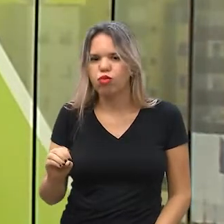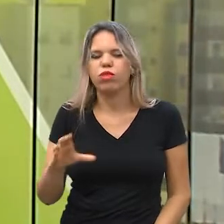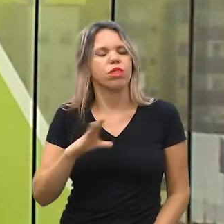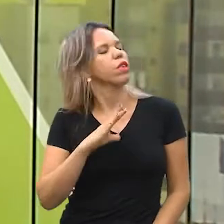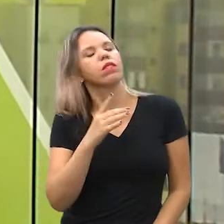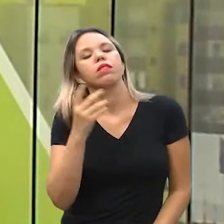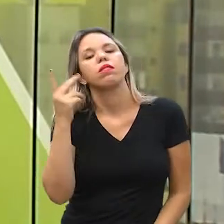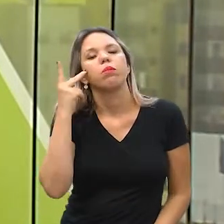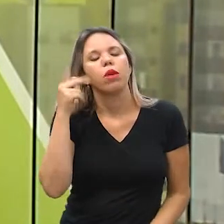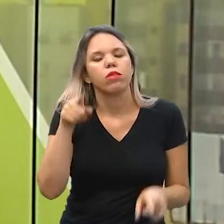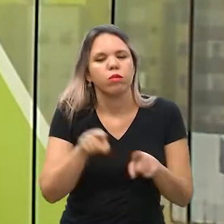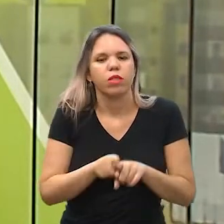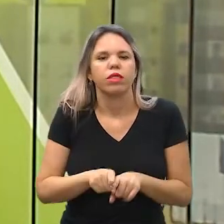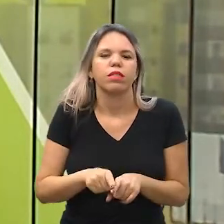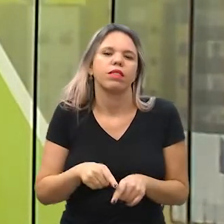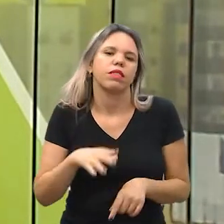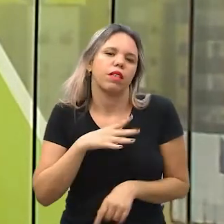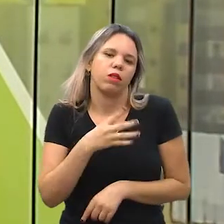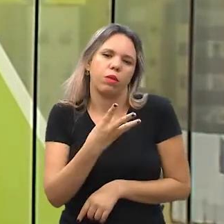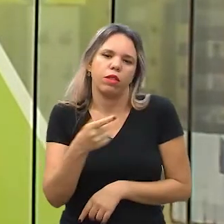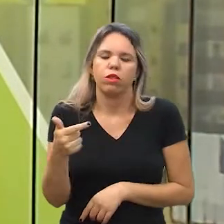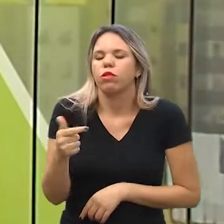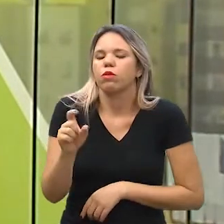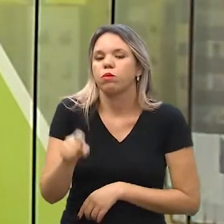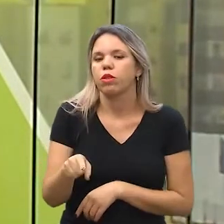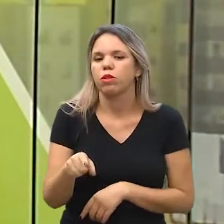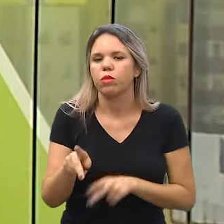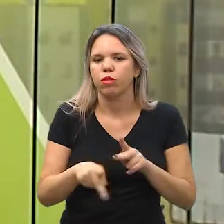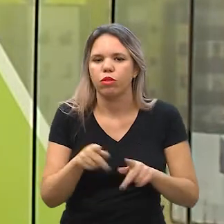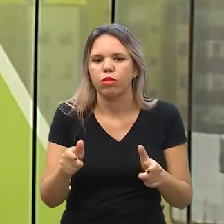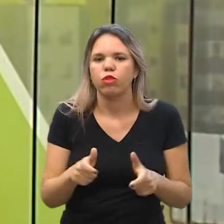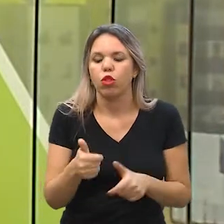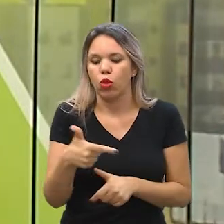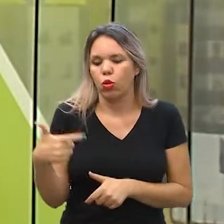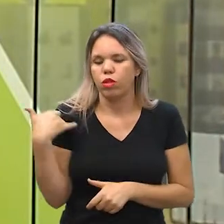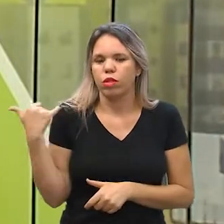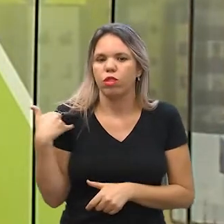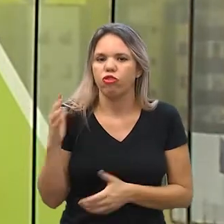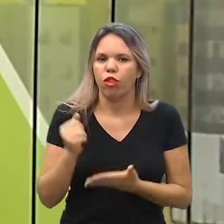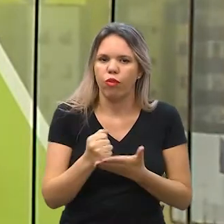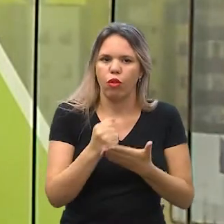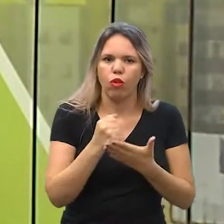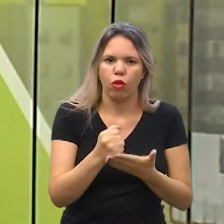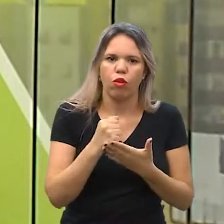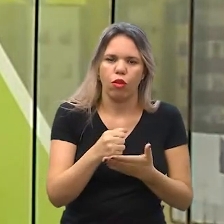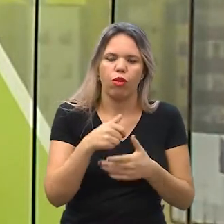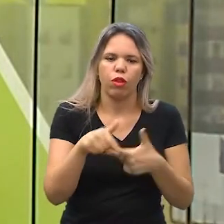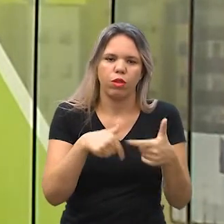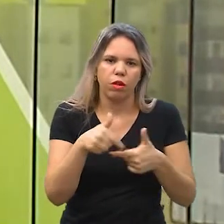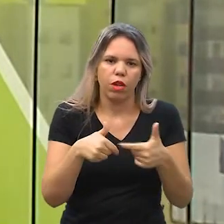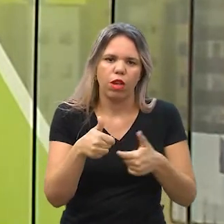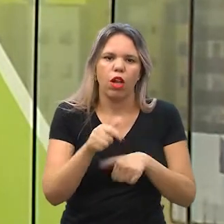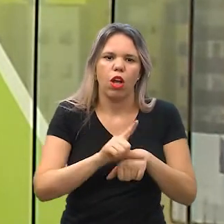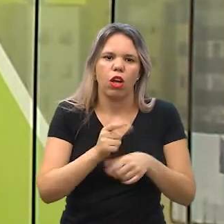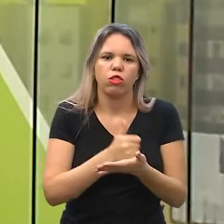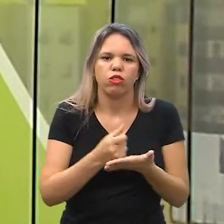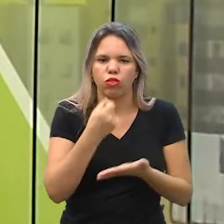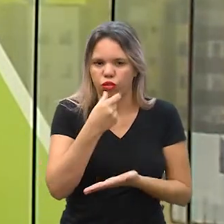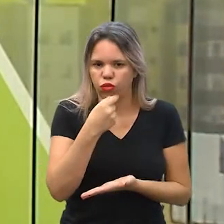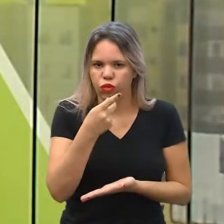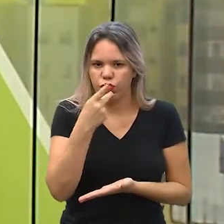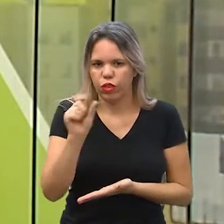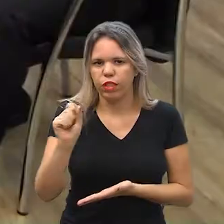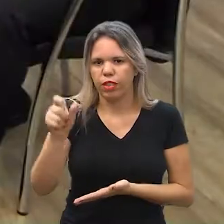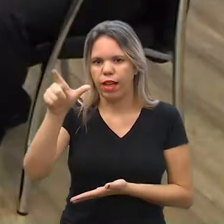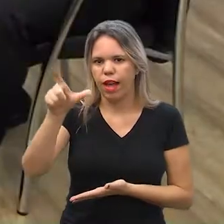de 43 mil habitantes e logo aos 12 anos já estava ajudando em uma drogaria. Sabe de quem estou